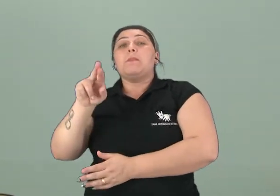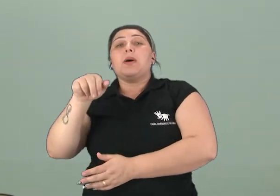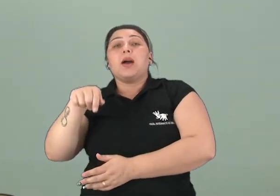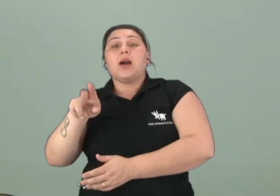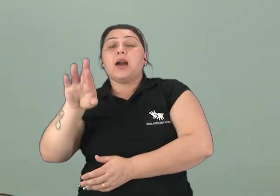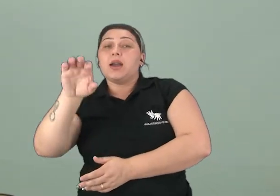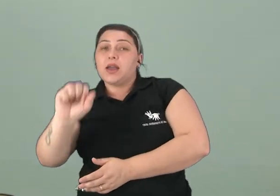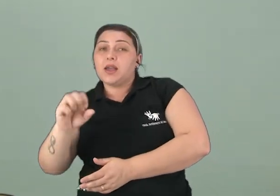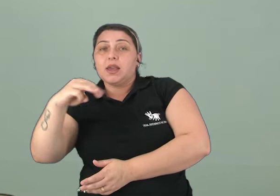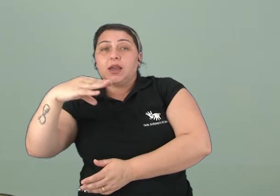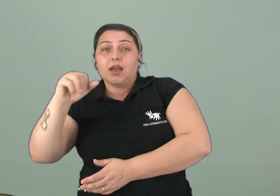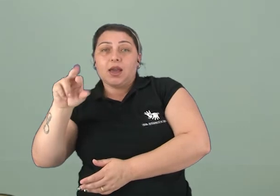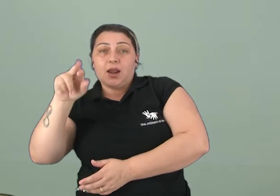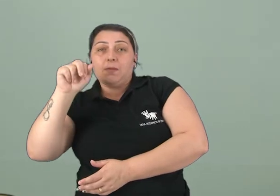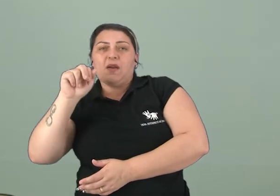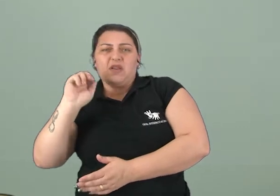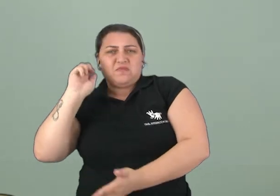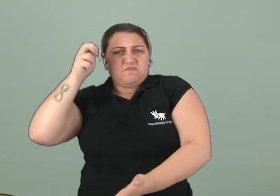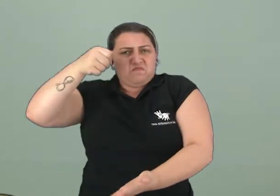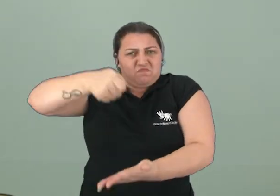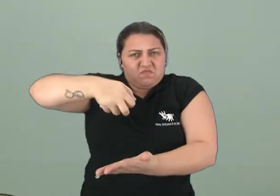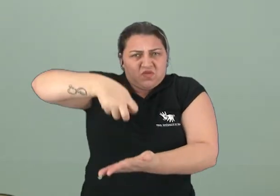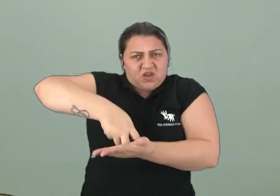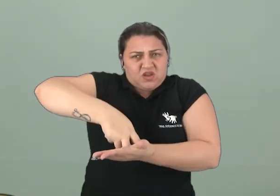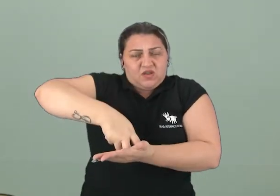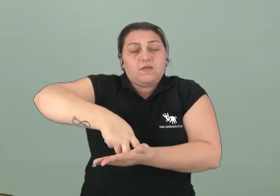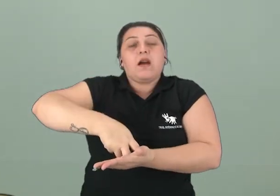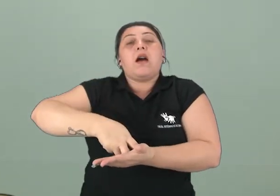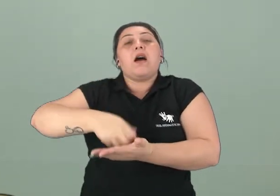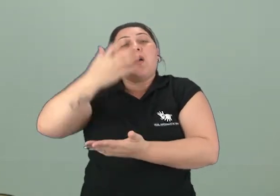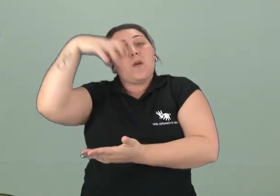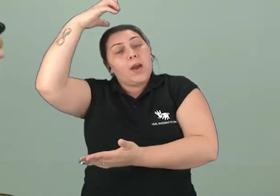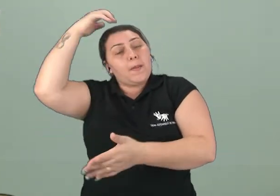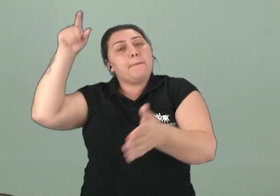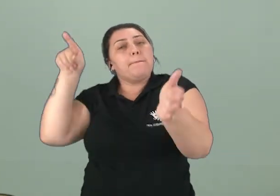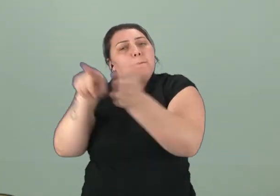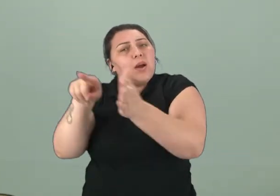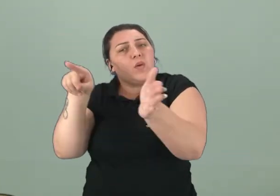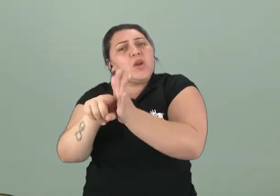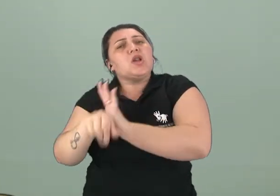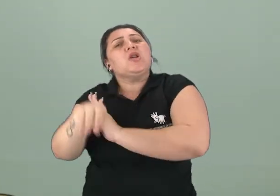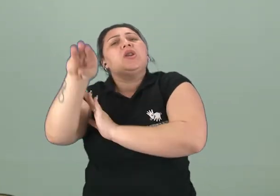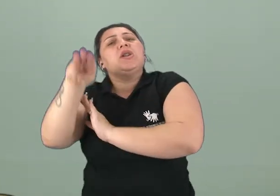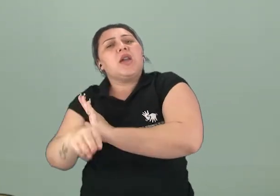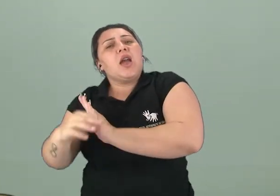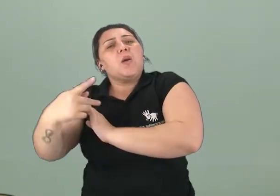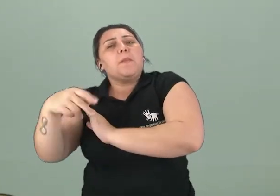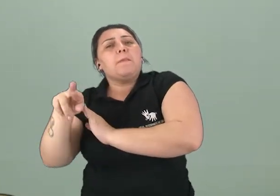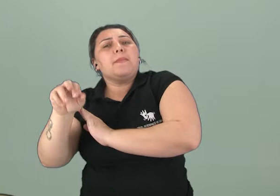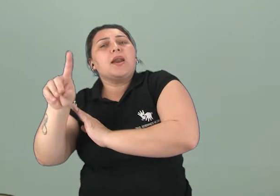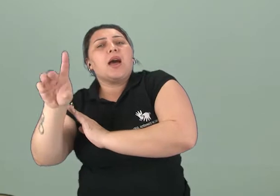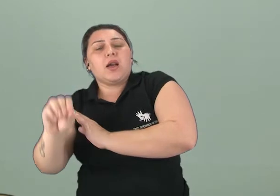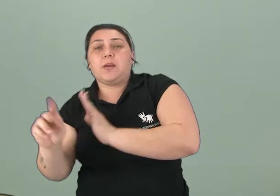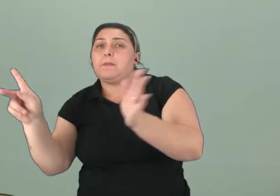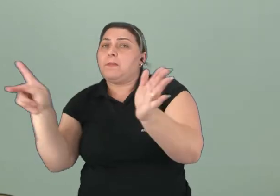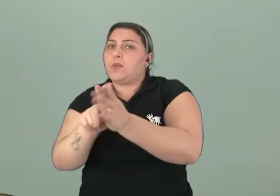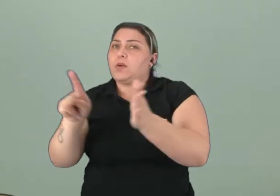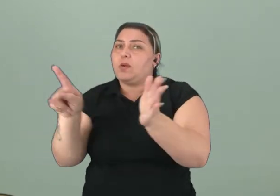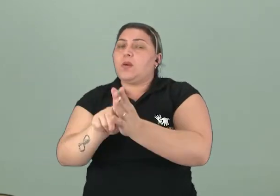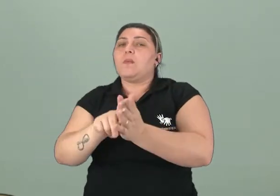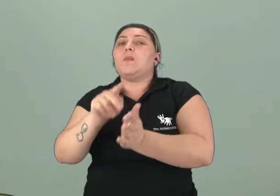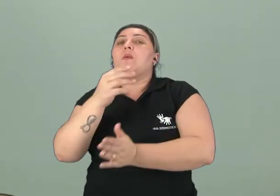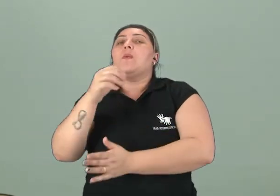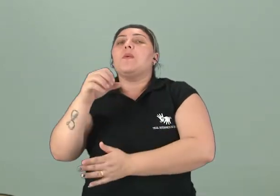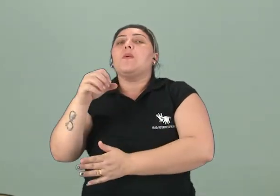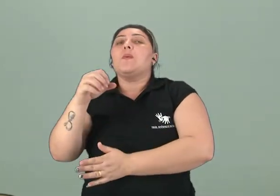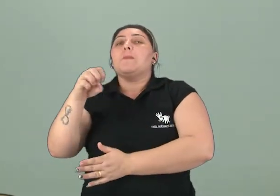sofreram enorme castigo então Rei perguntou as camponesas a quem pertencia o brado né pertence ao Senhor